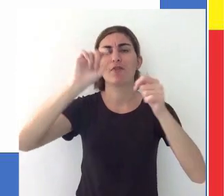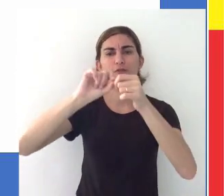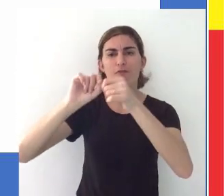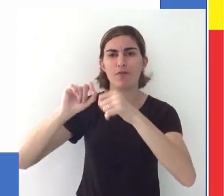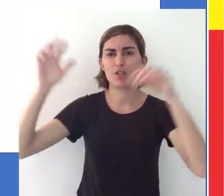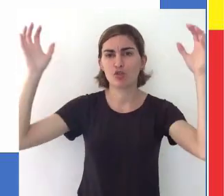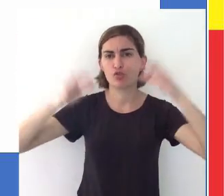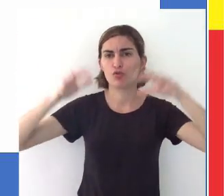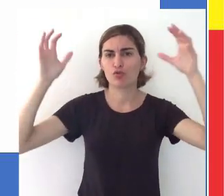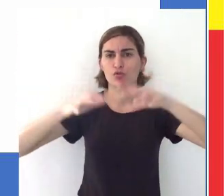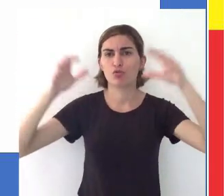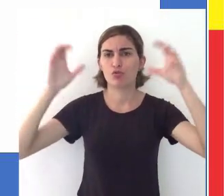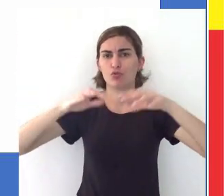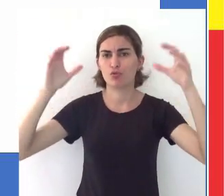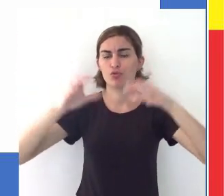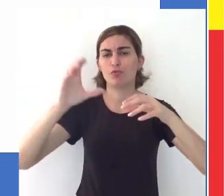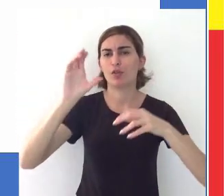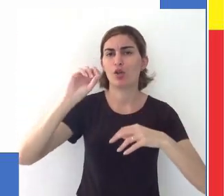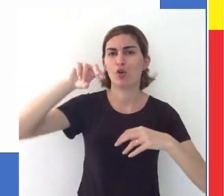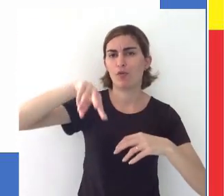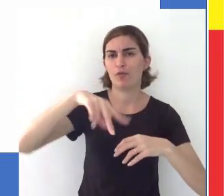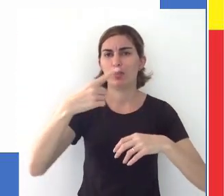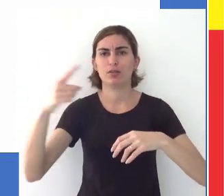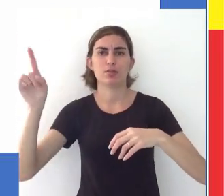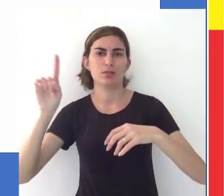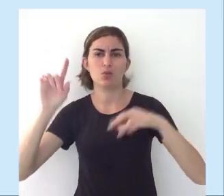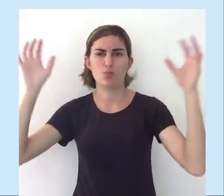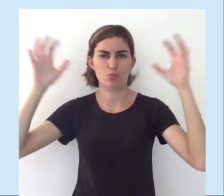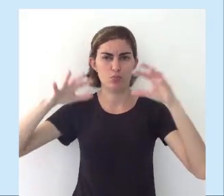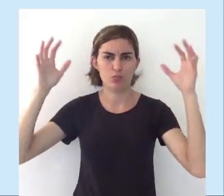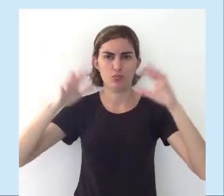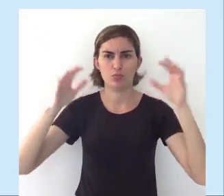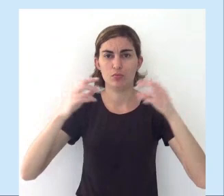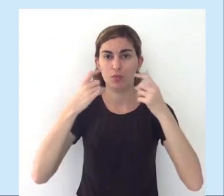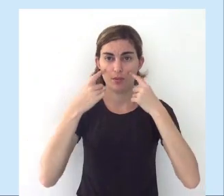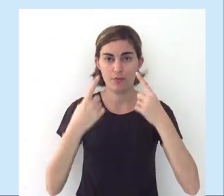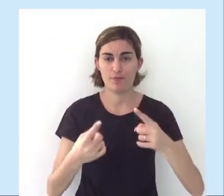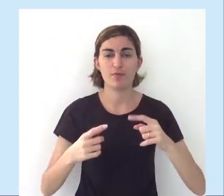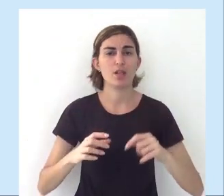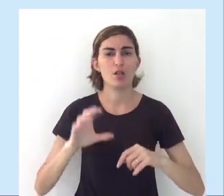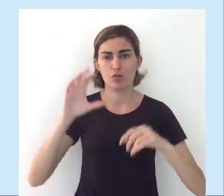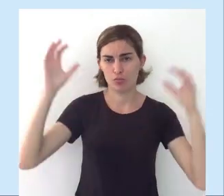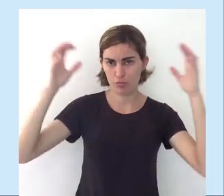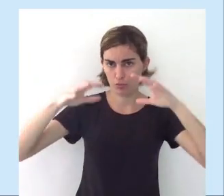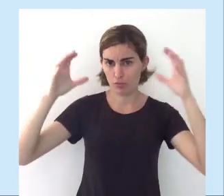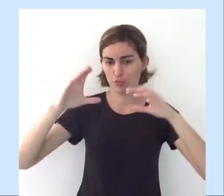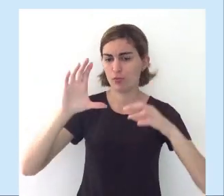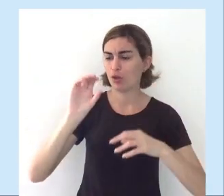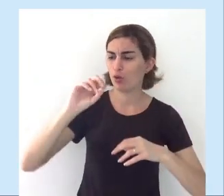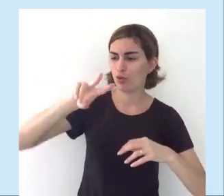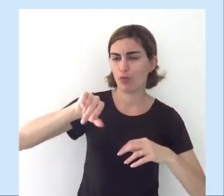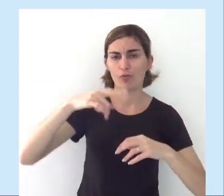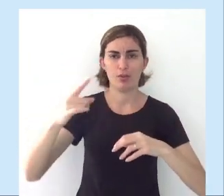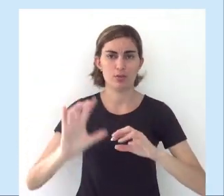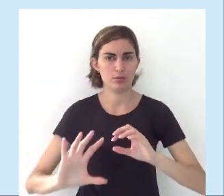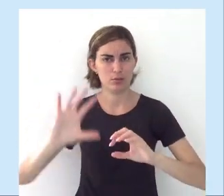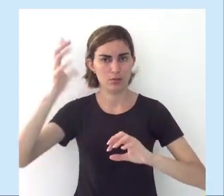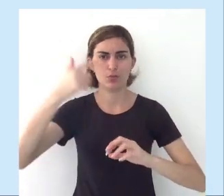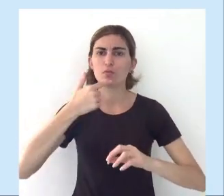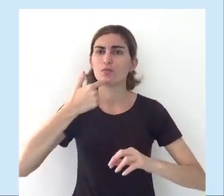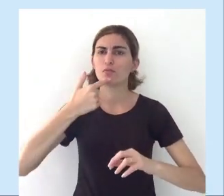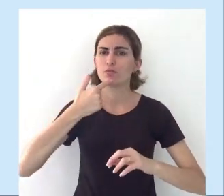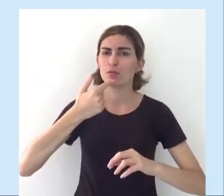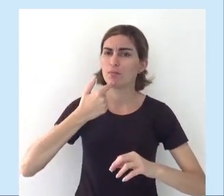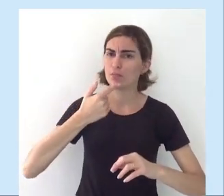descida, fazem as chuvas chamadas de chuva de convecção. Olha para mim agora. Gente, a chuva de convecção